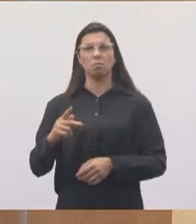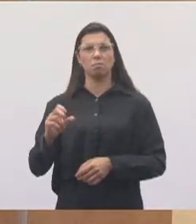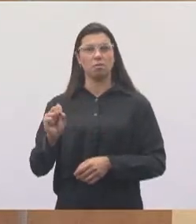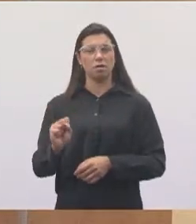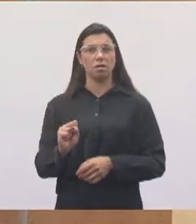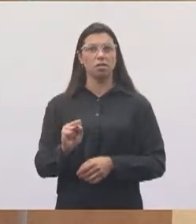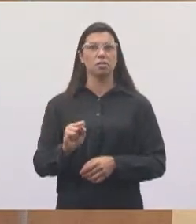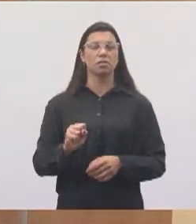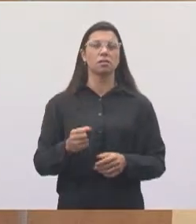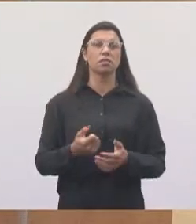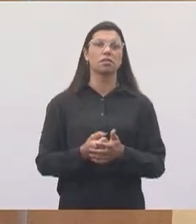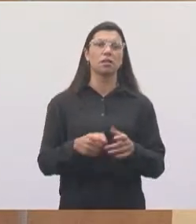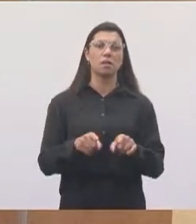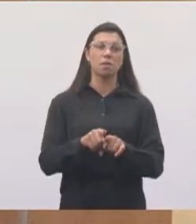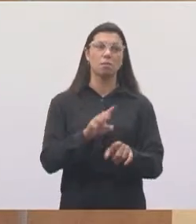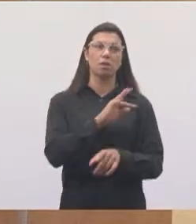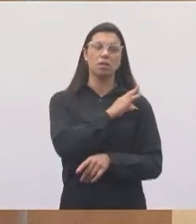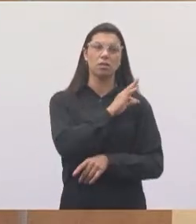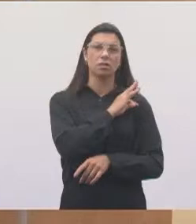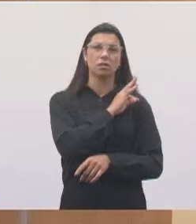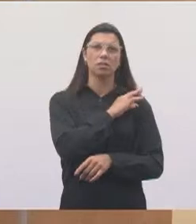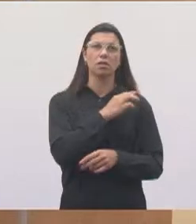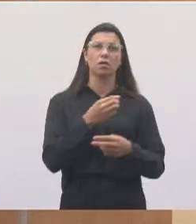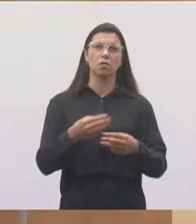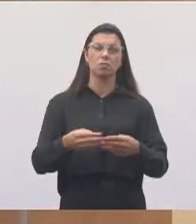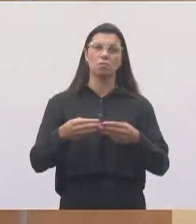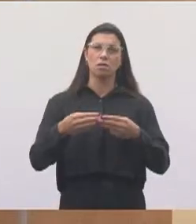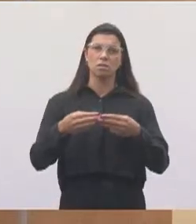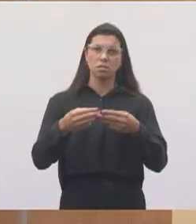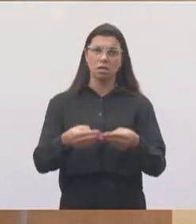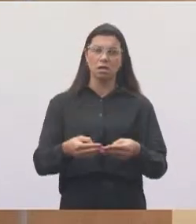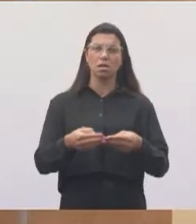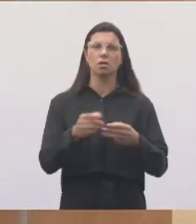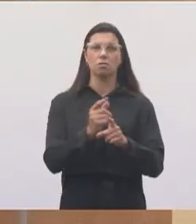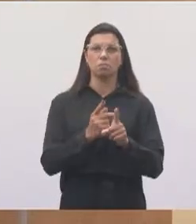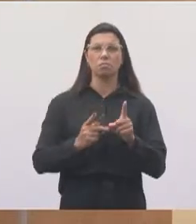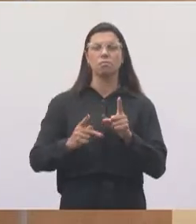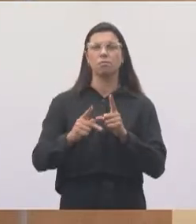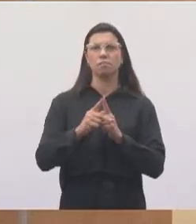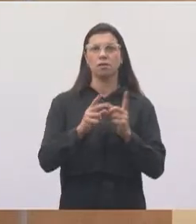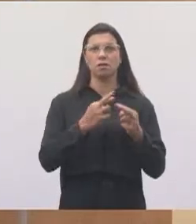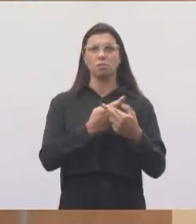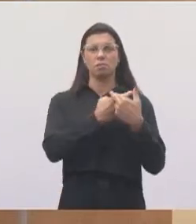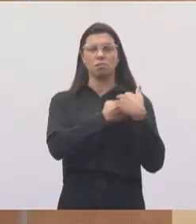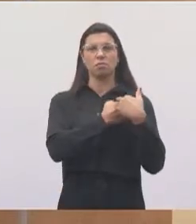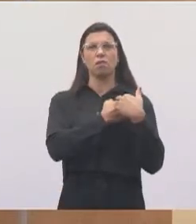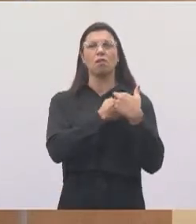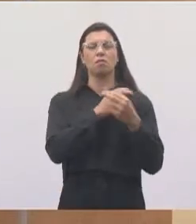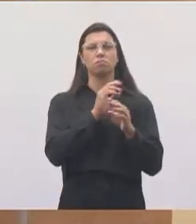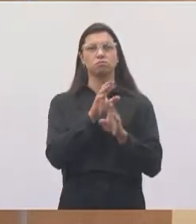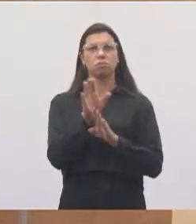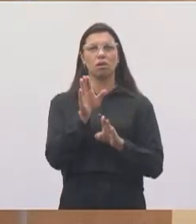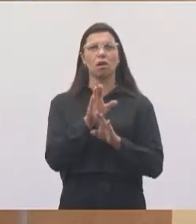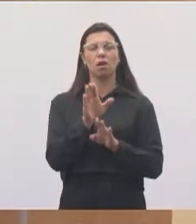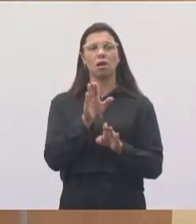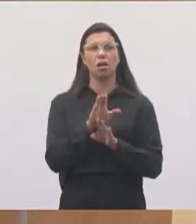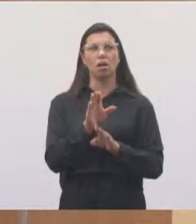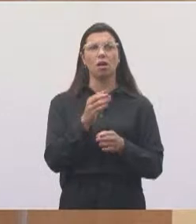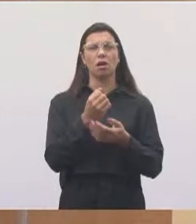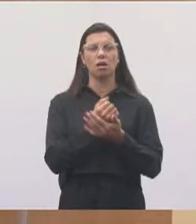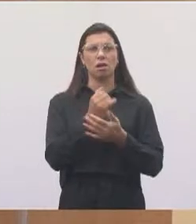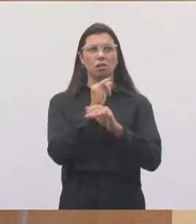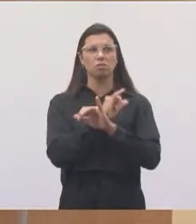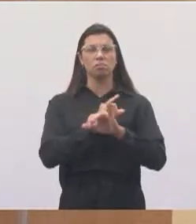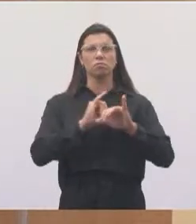do regimento técnico estabelecido pelo Ministério da Previdência Social, responsável pela orientação e supervisão dos